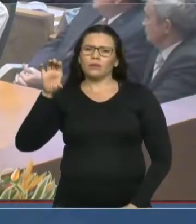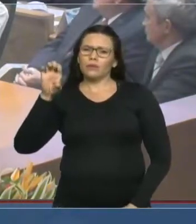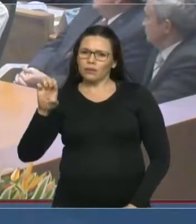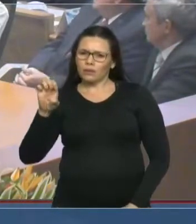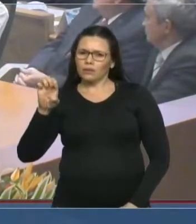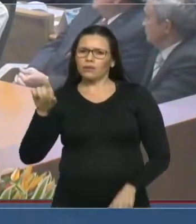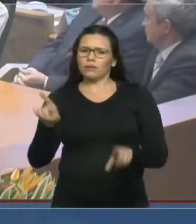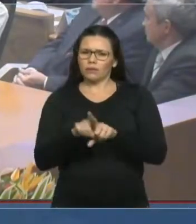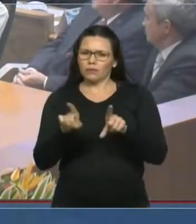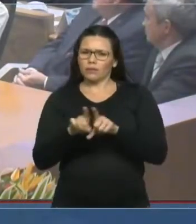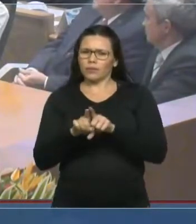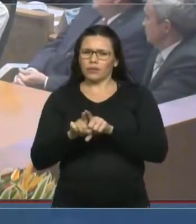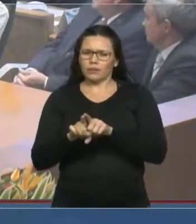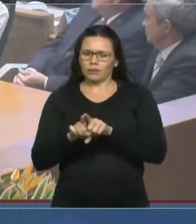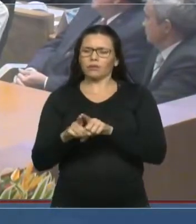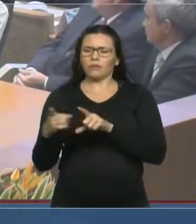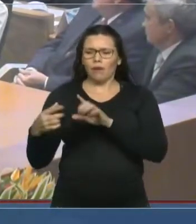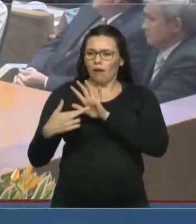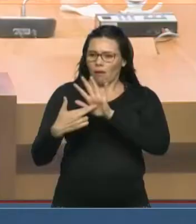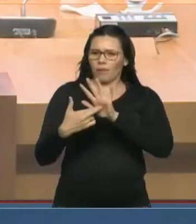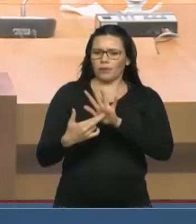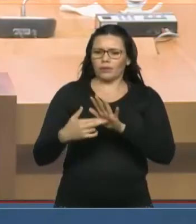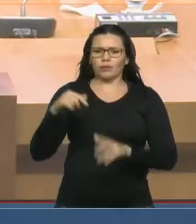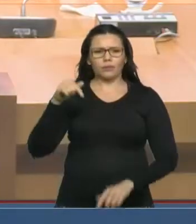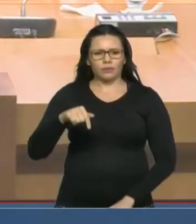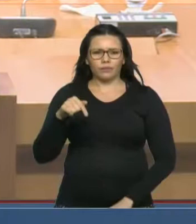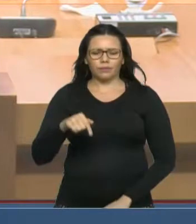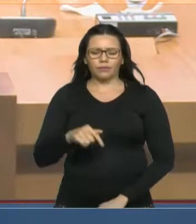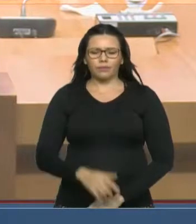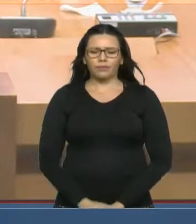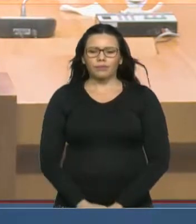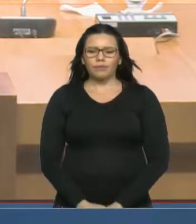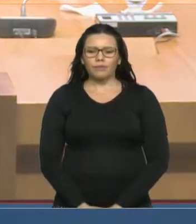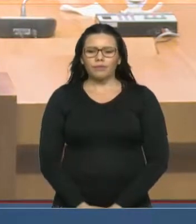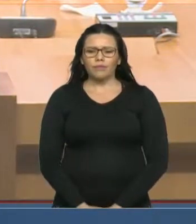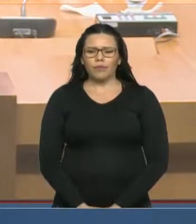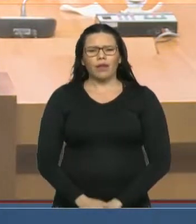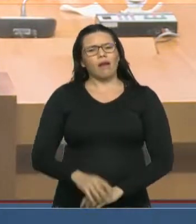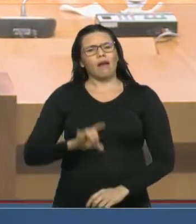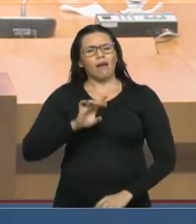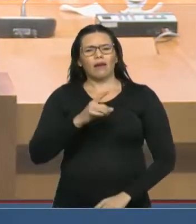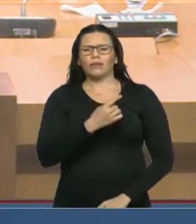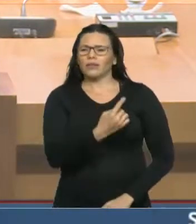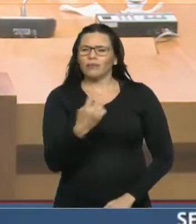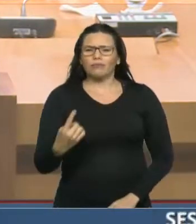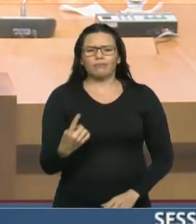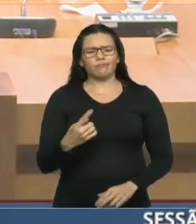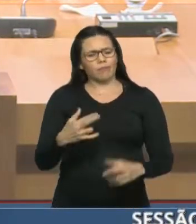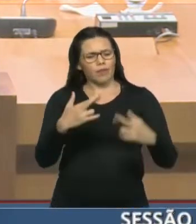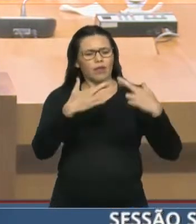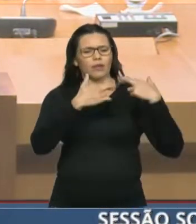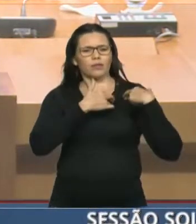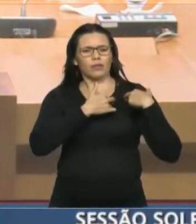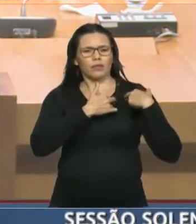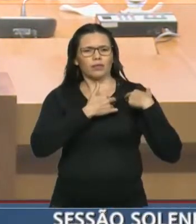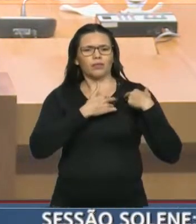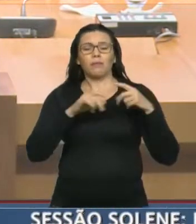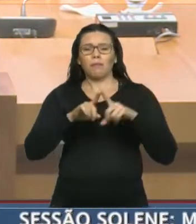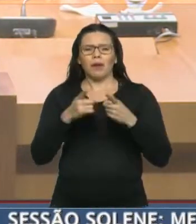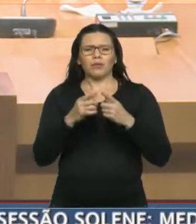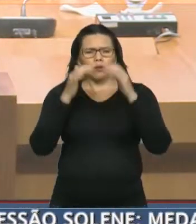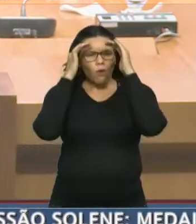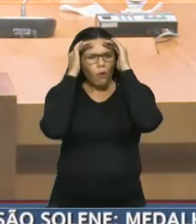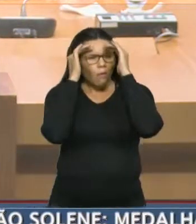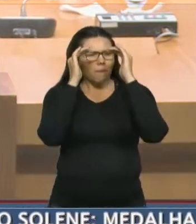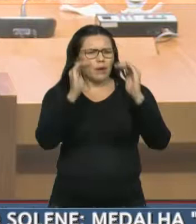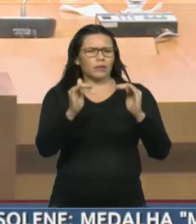cumprindo suas obrigações e suas prerrogativas constitucionais, mas cada qual cumprindo de forma respeitosa, respeitando as